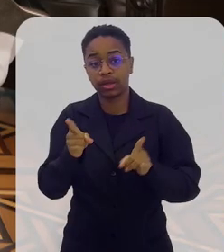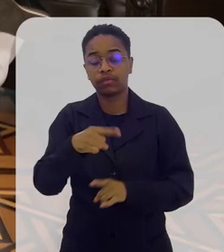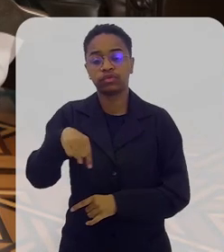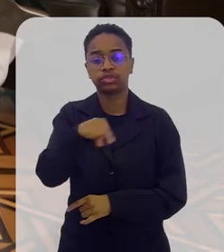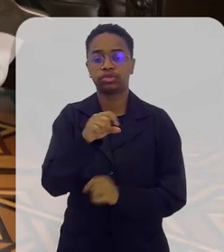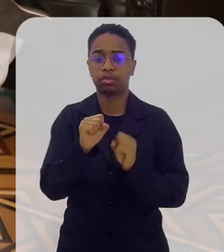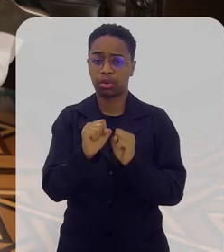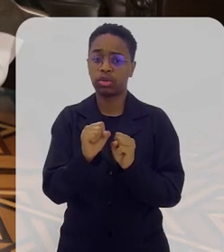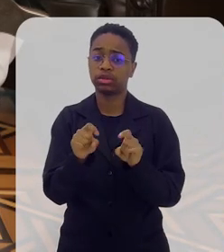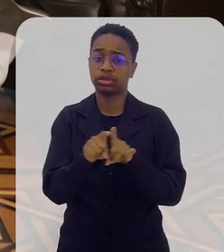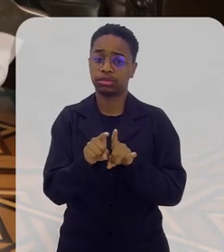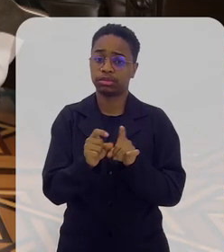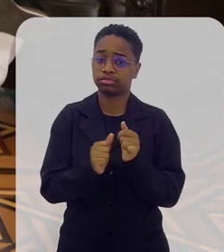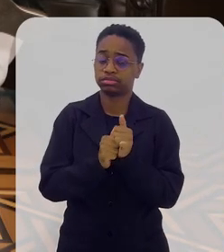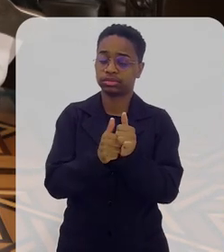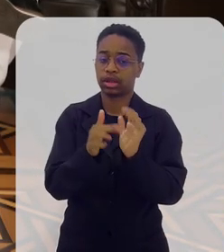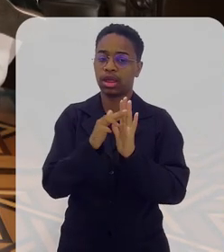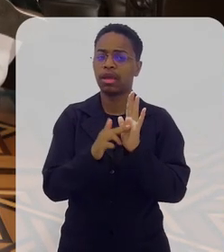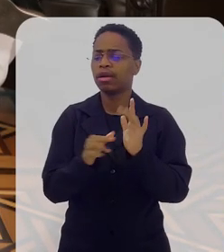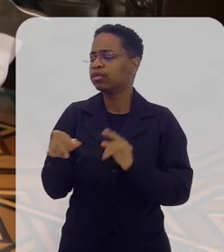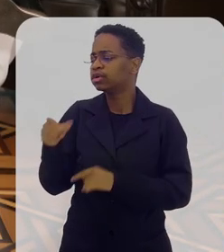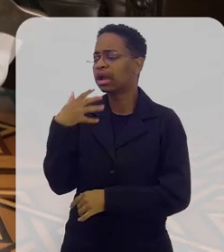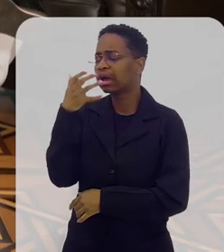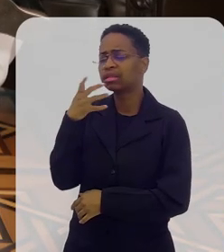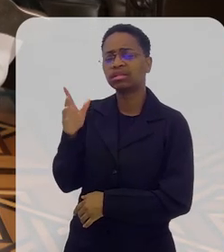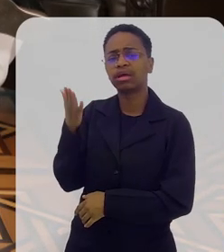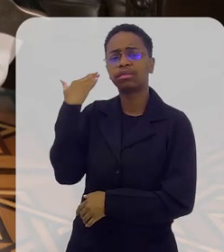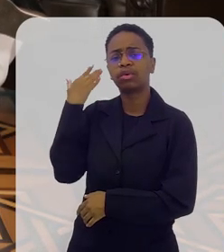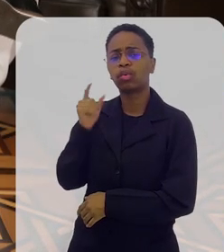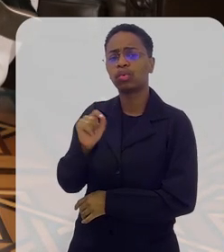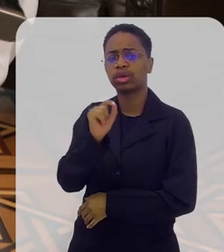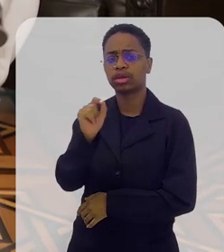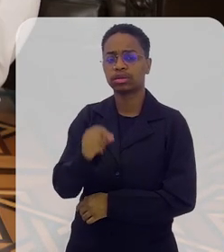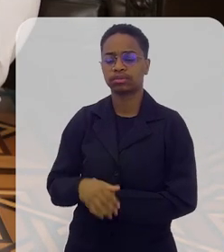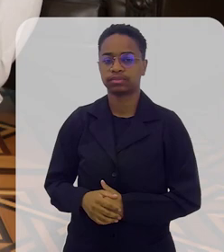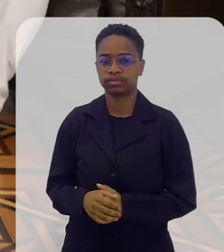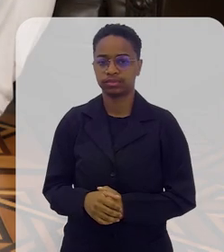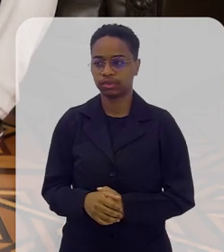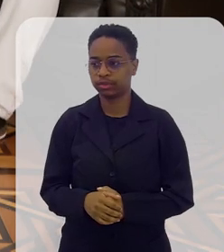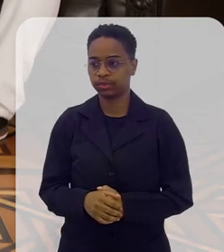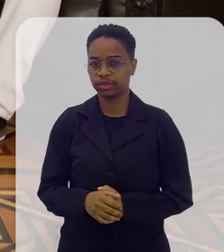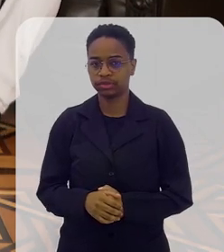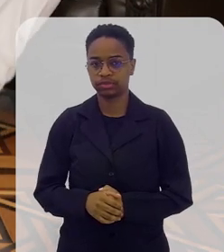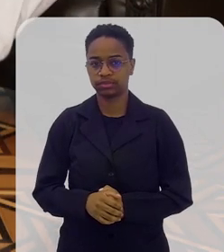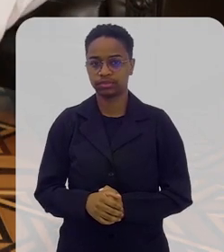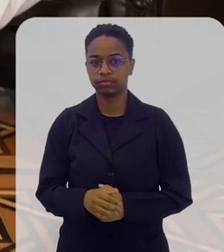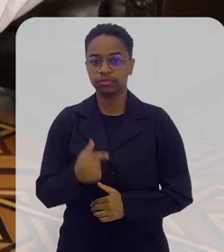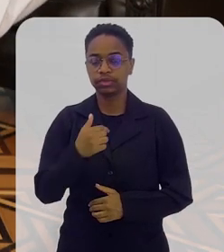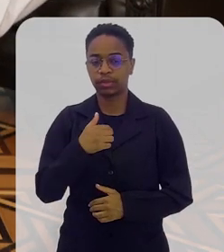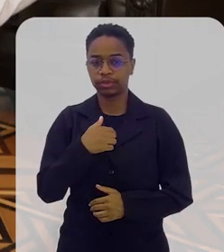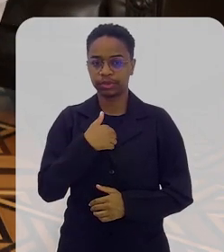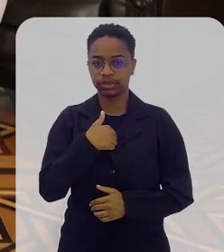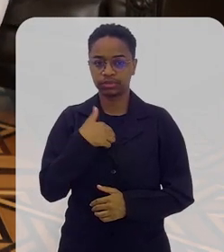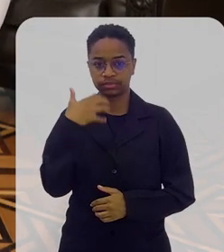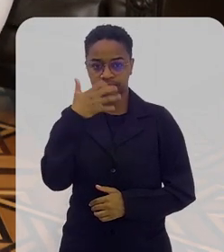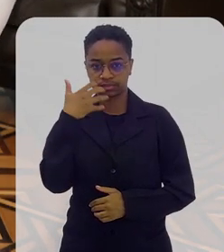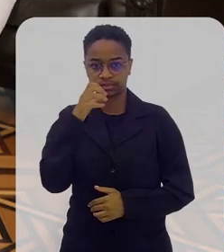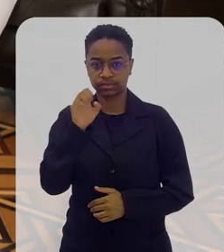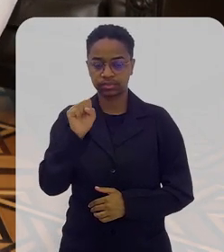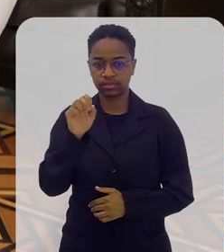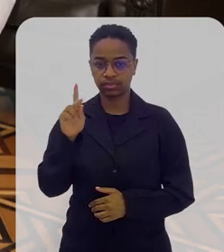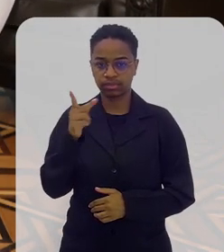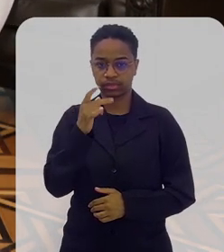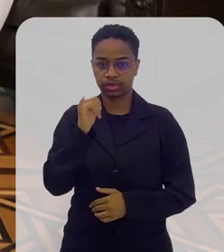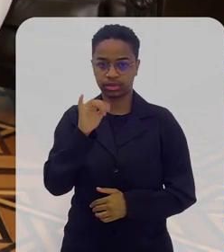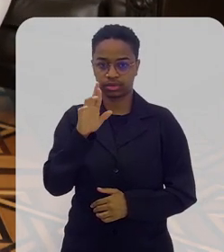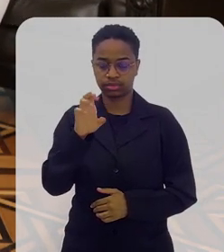essa regra, né? O que você cantava? Eu cantava bastante Shirley Carvalhais, né? Eu olhei ali para a